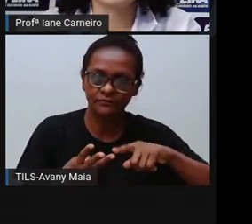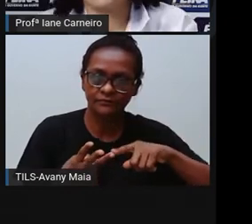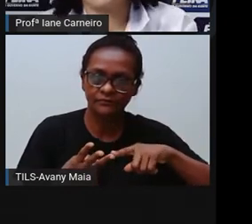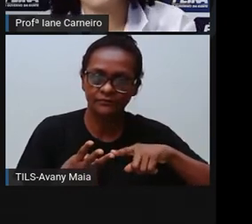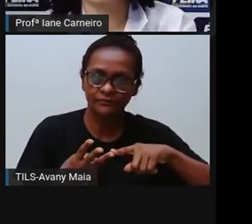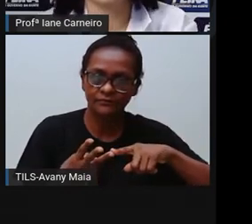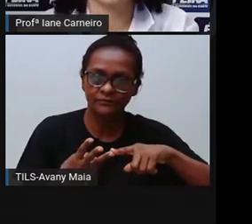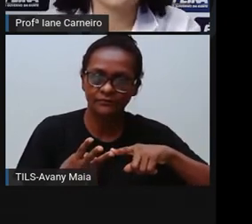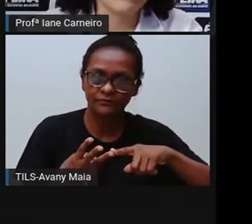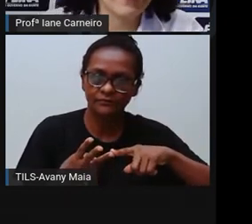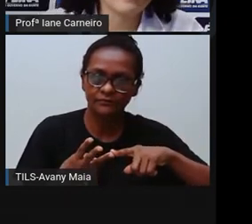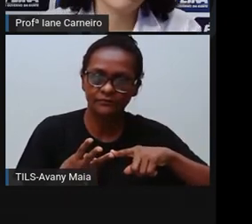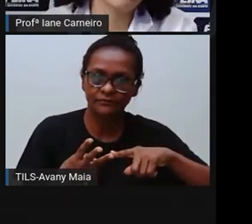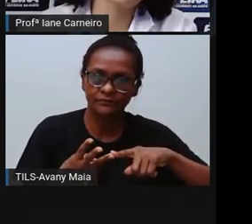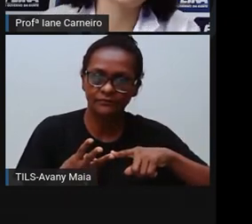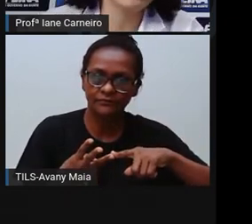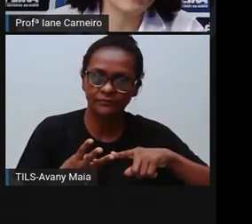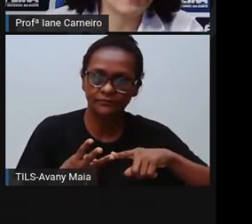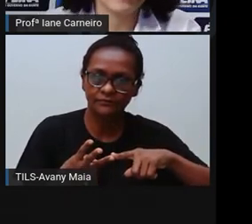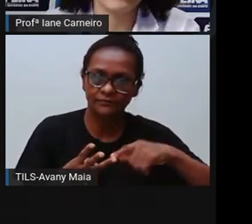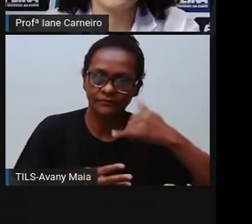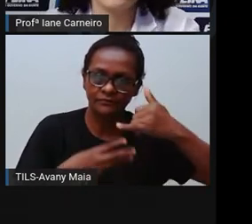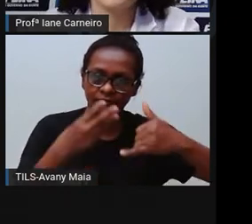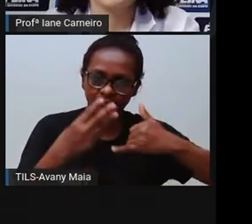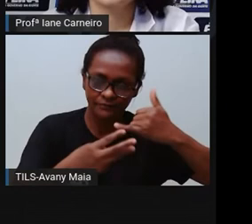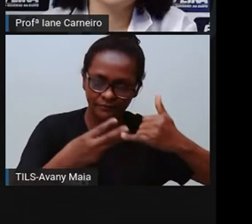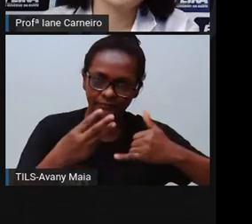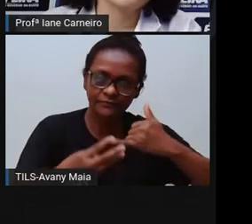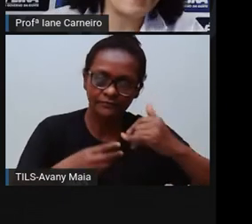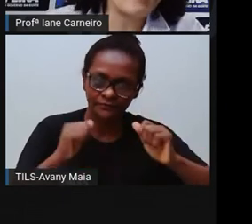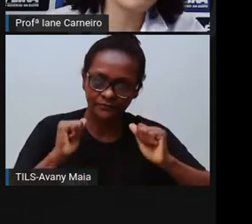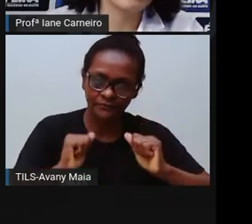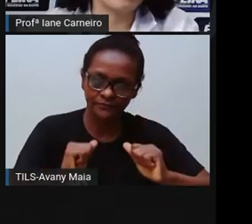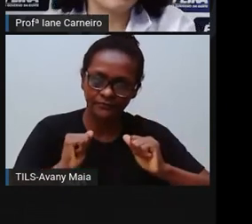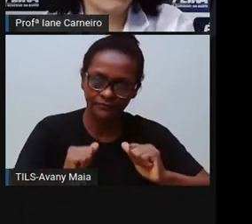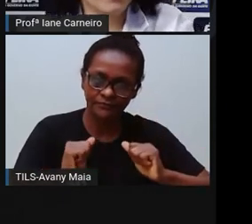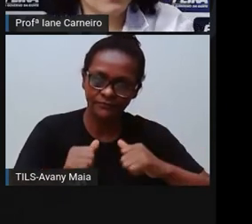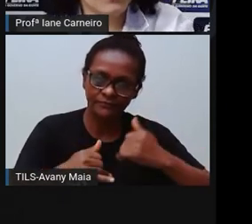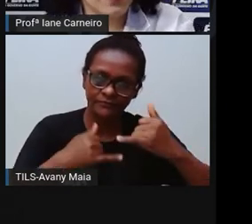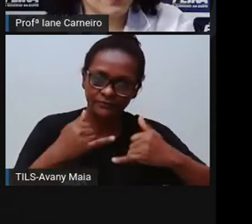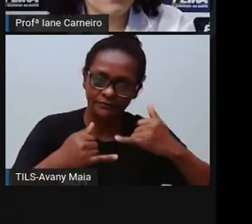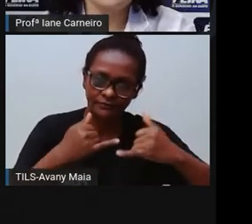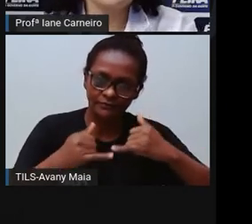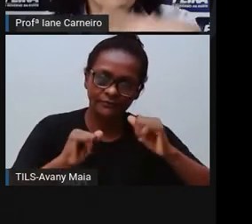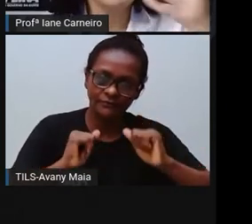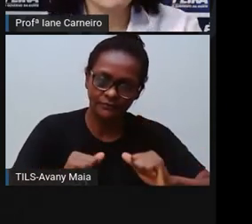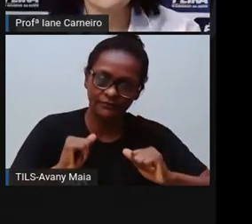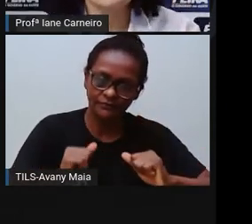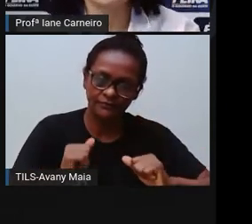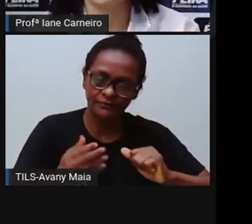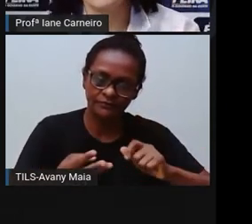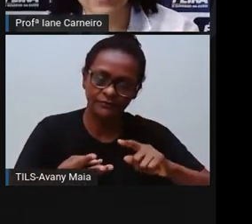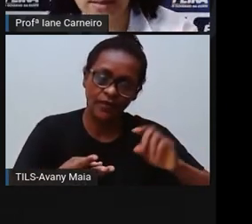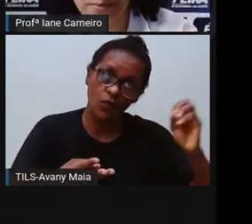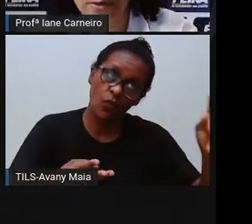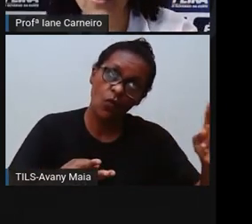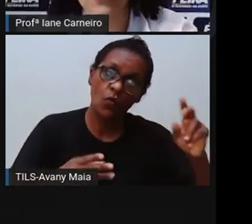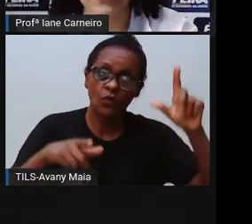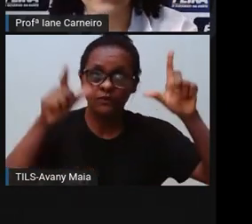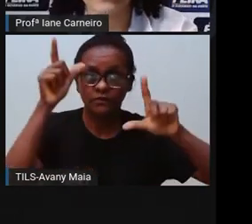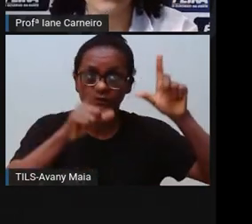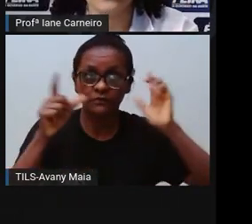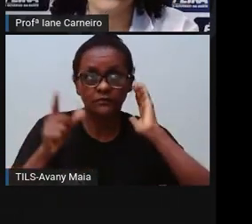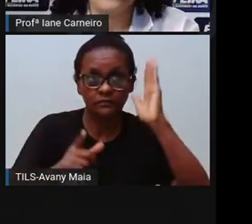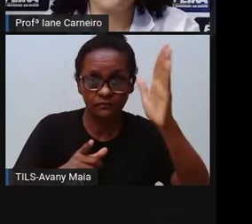que acordou, tomou o café, você pode ir brincar, né? Então, ou brincar, ou assistir TV, depende da rotina da sua família. Então, a Pró